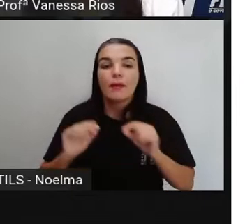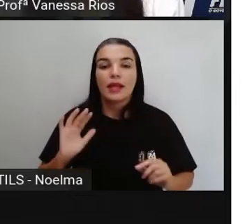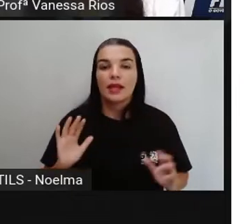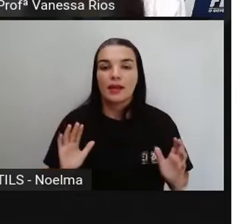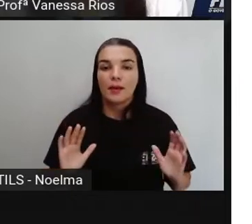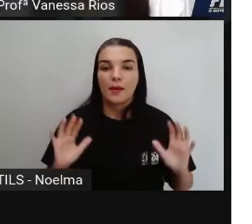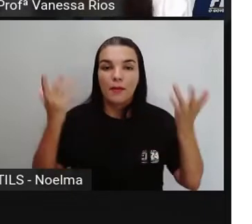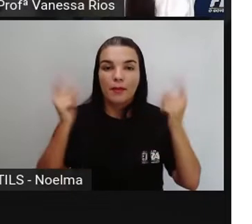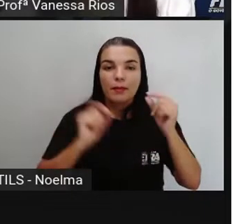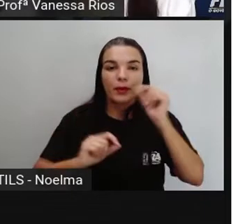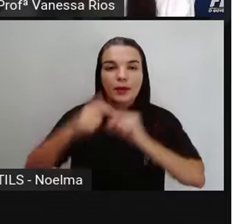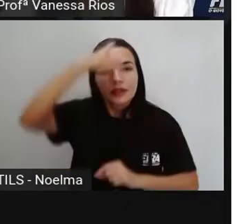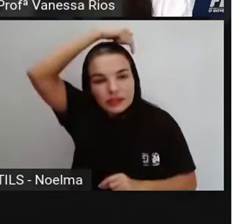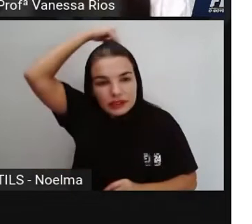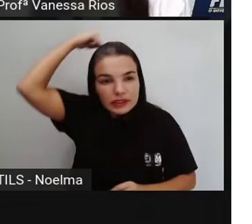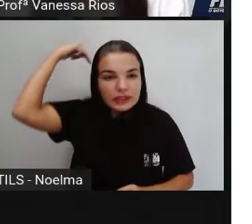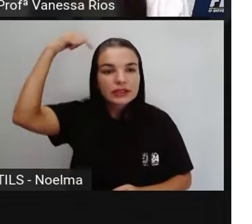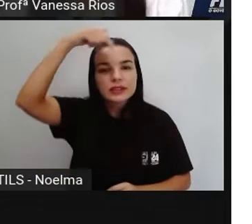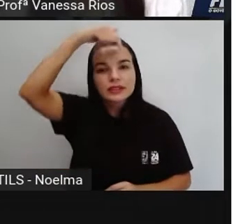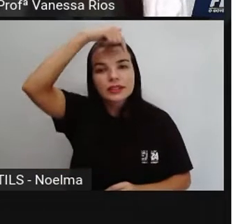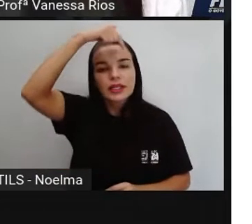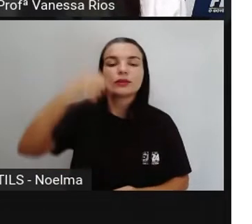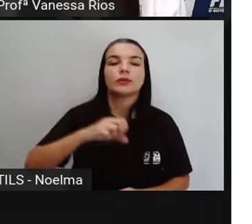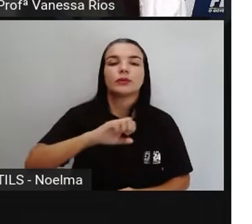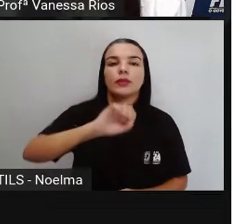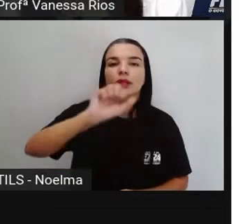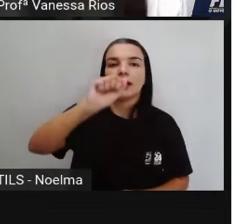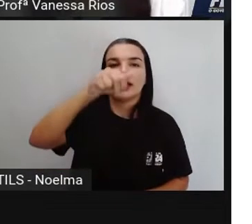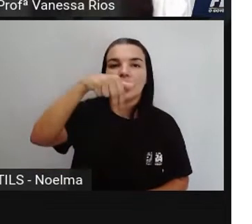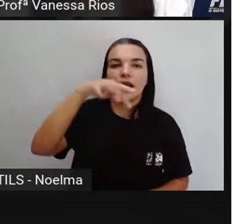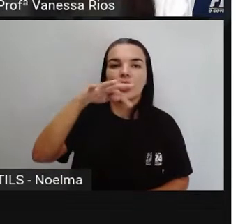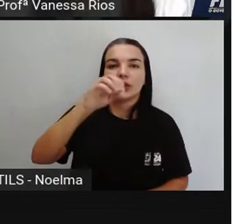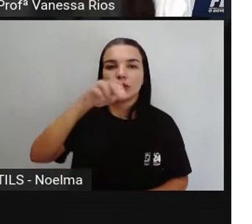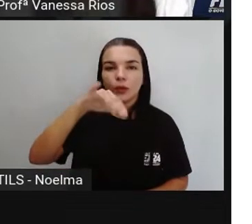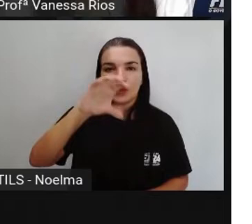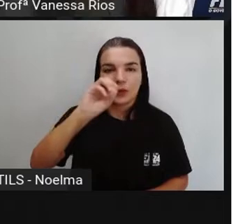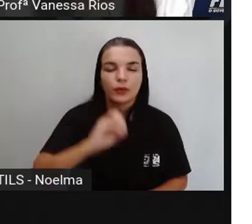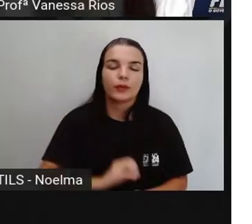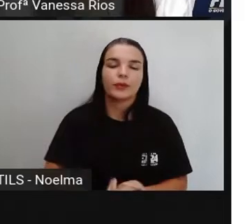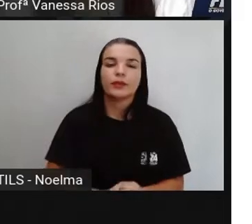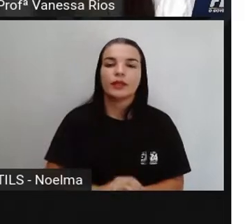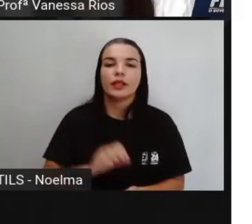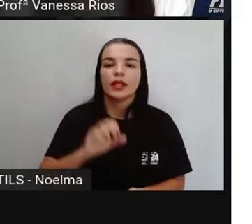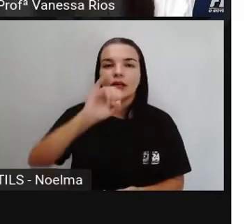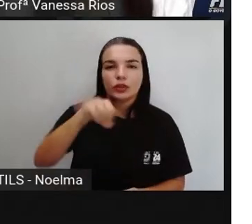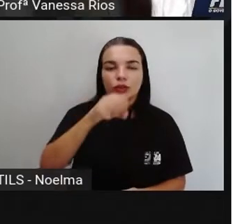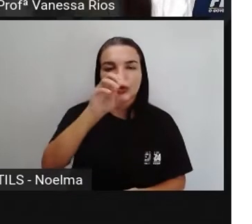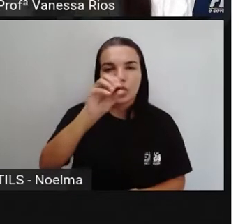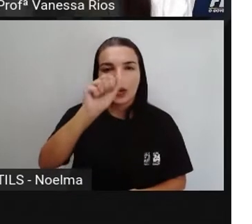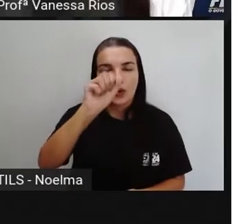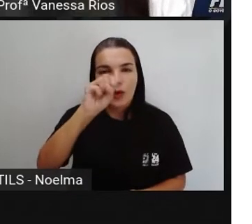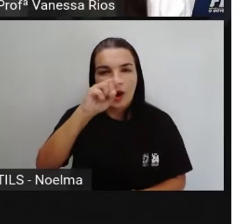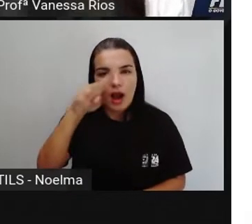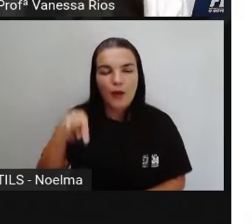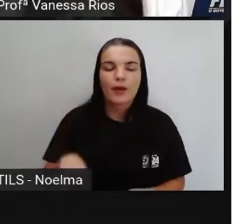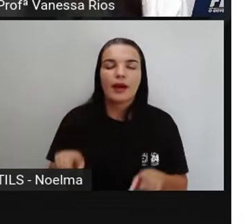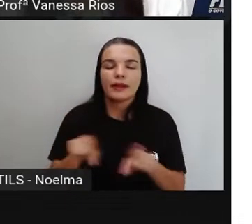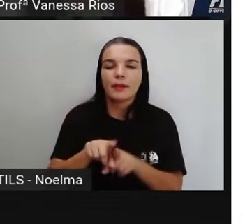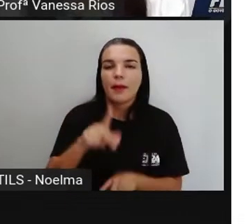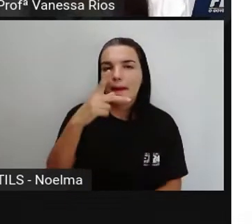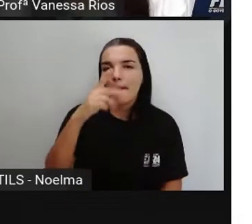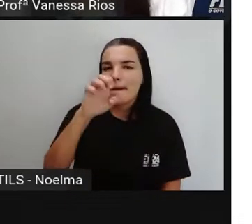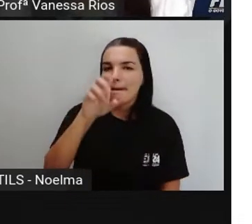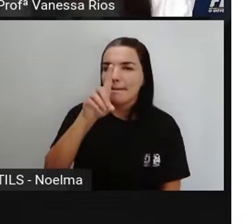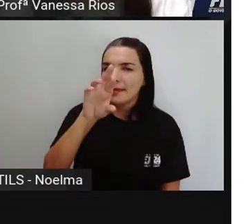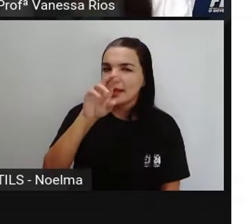os santos, né? Santo Antônio, São João e São Pedro. E acontecem também aí em diversas cidades